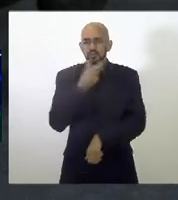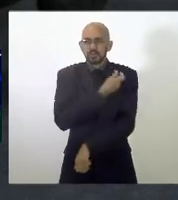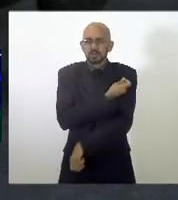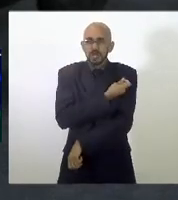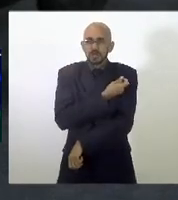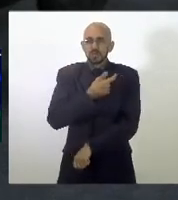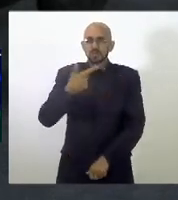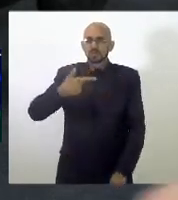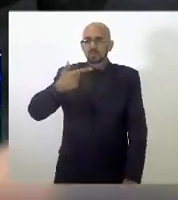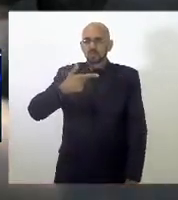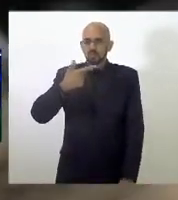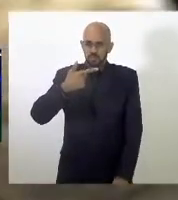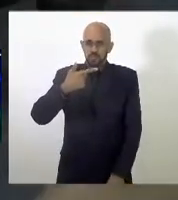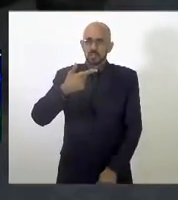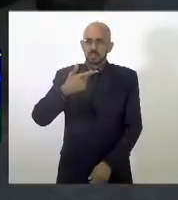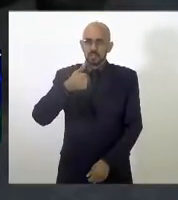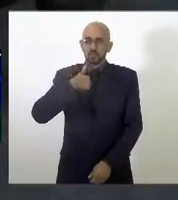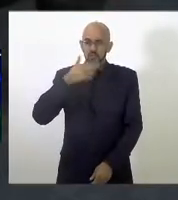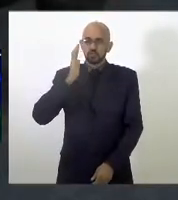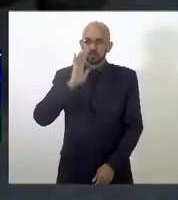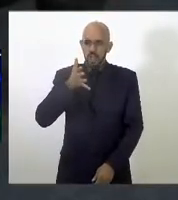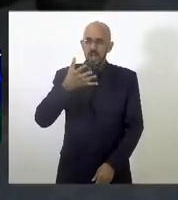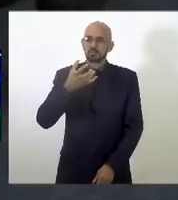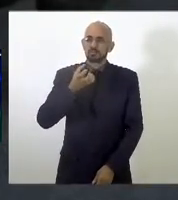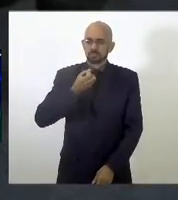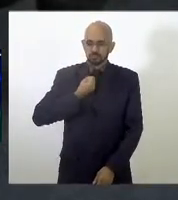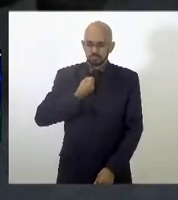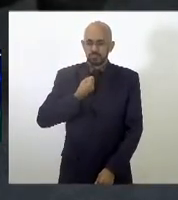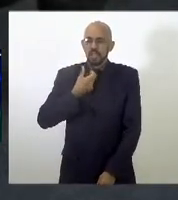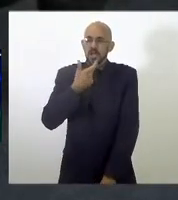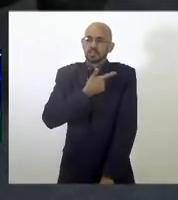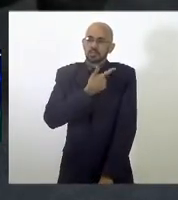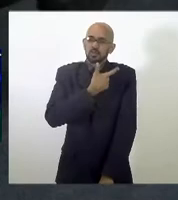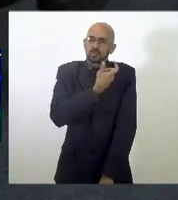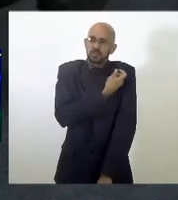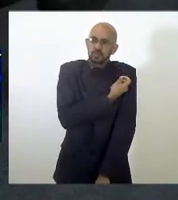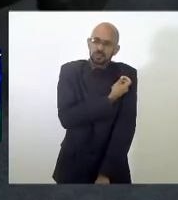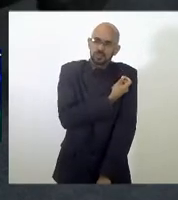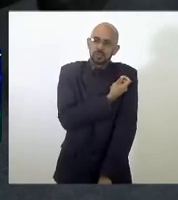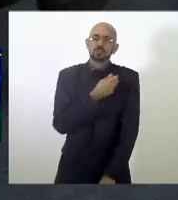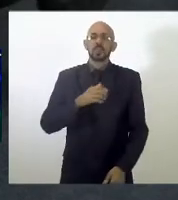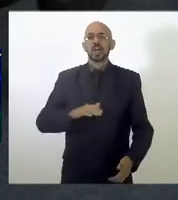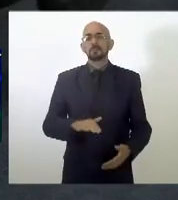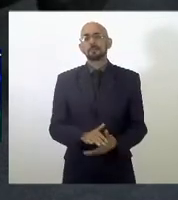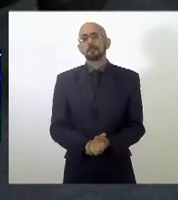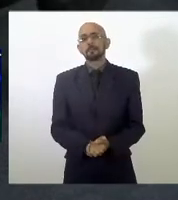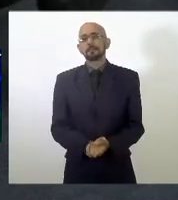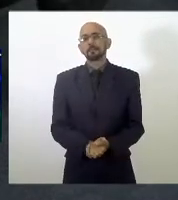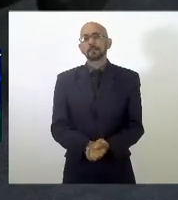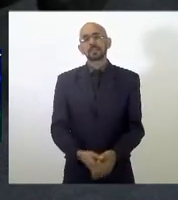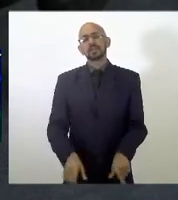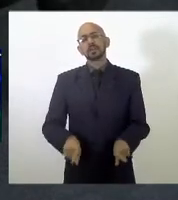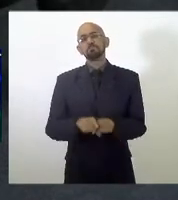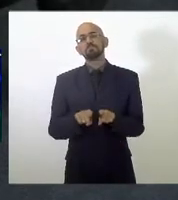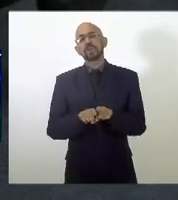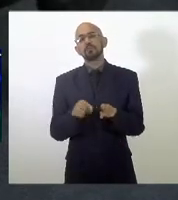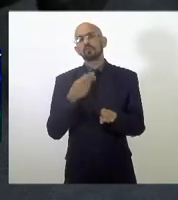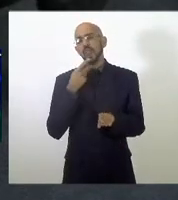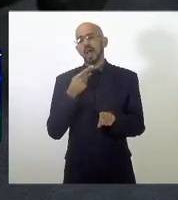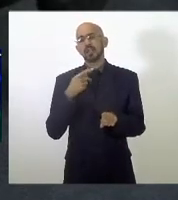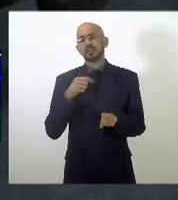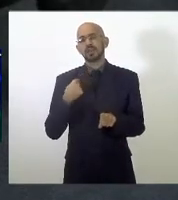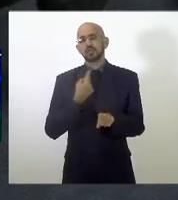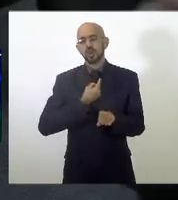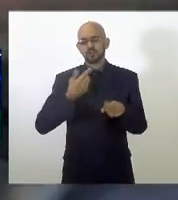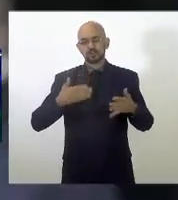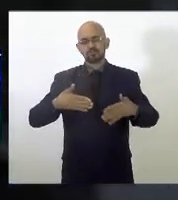doses, eu também estou vacinada com as duas doses, e dizer da nossa motivação